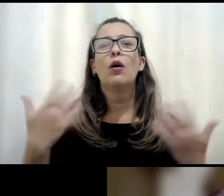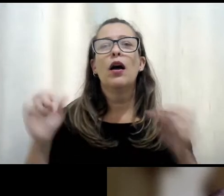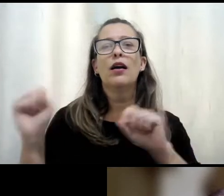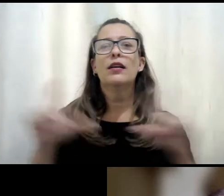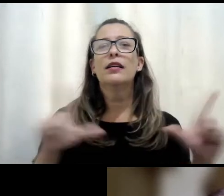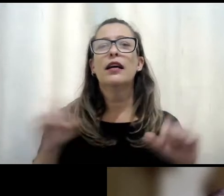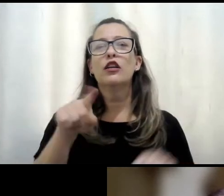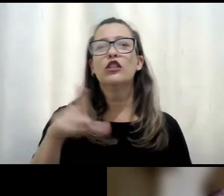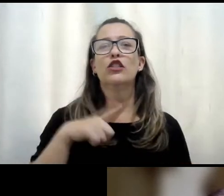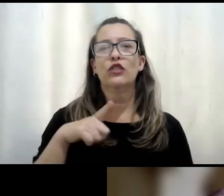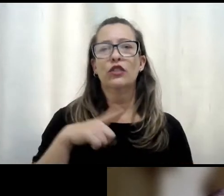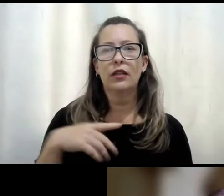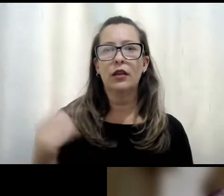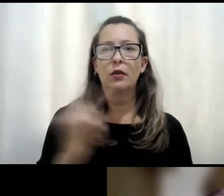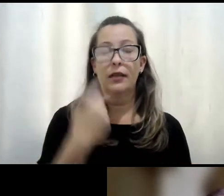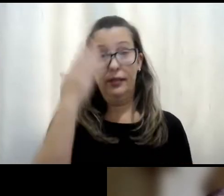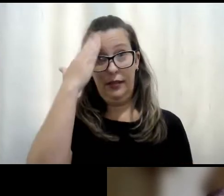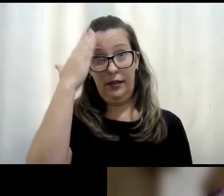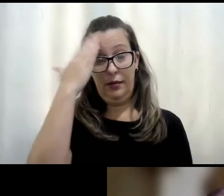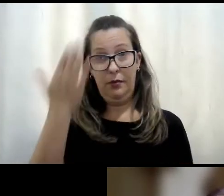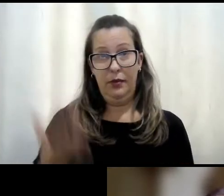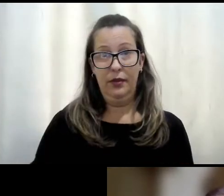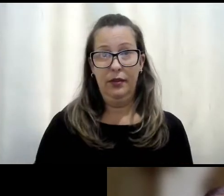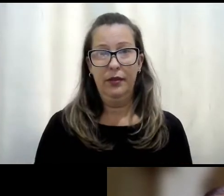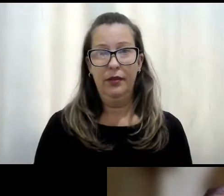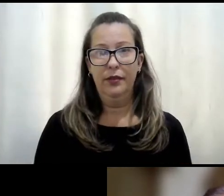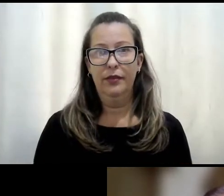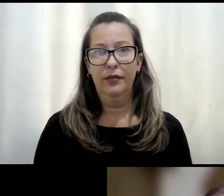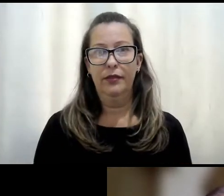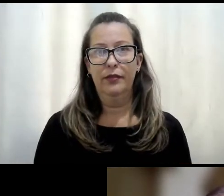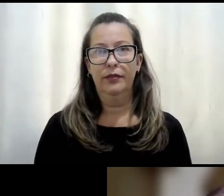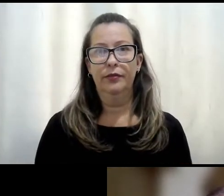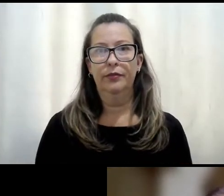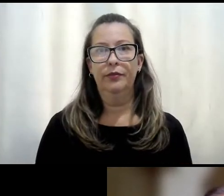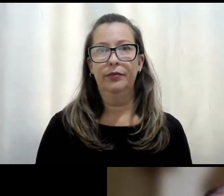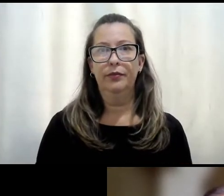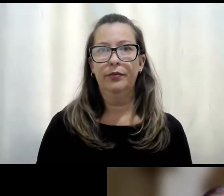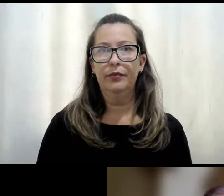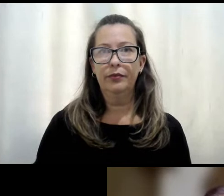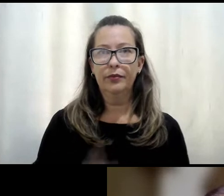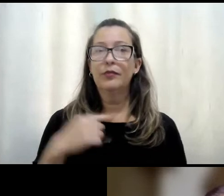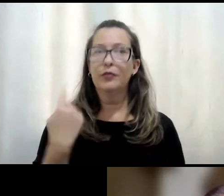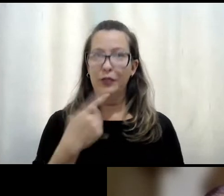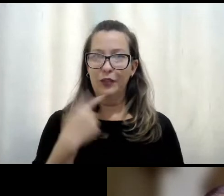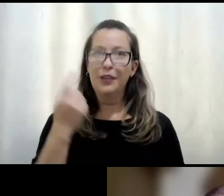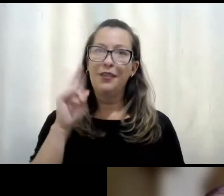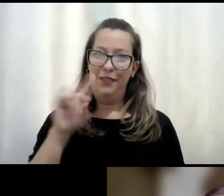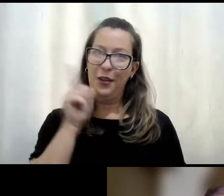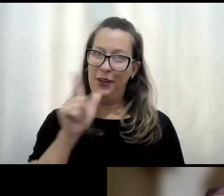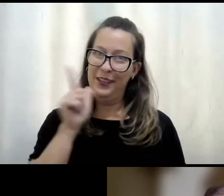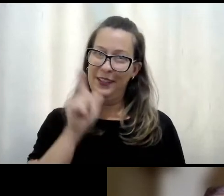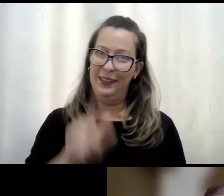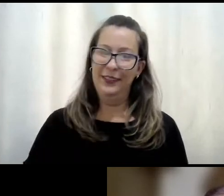para a gente se situar. Ai, meu Deus. Agora eu não sei. Vai, passa aí. Ah, tudo bem. A gente chega vai lá. Sim.